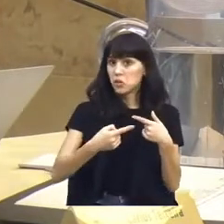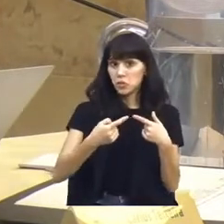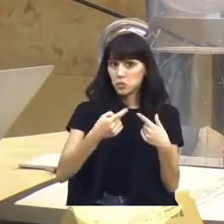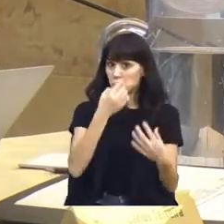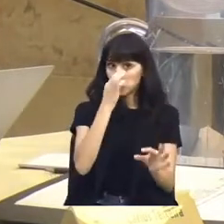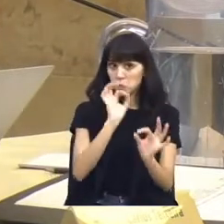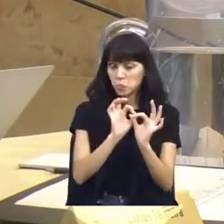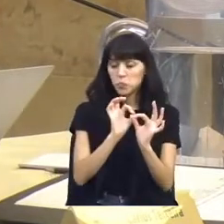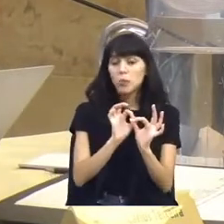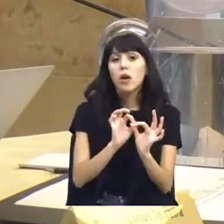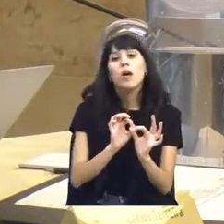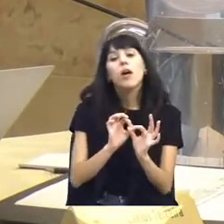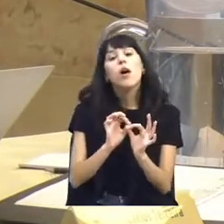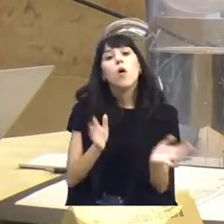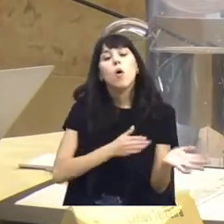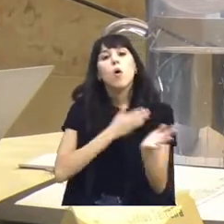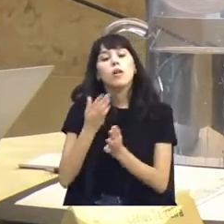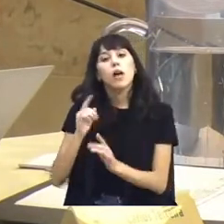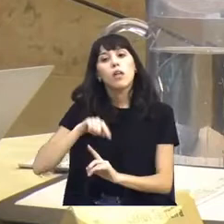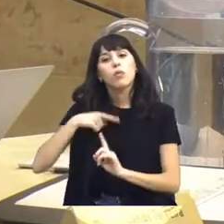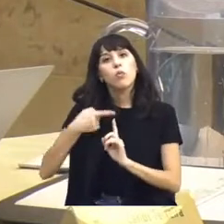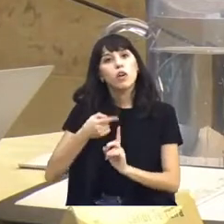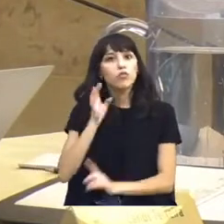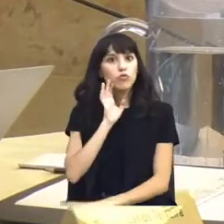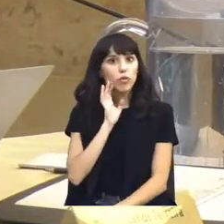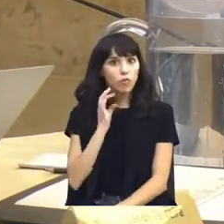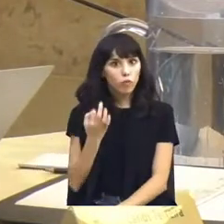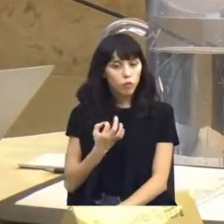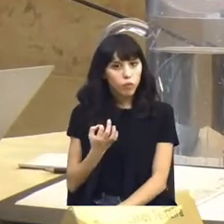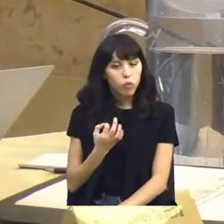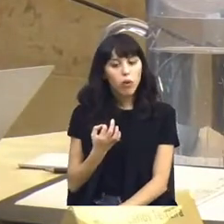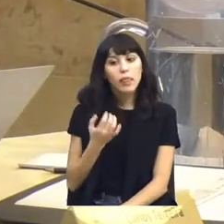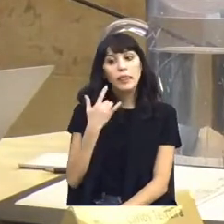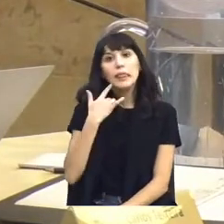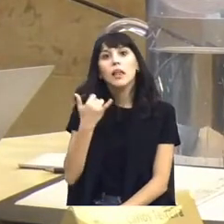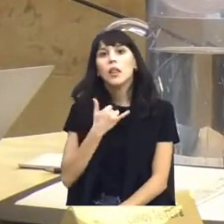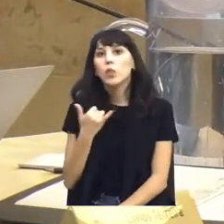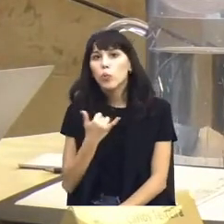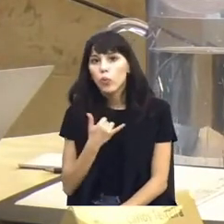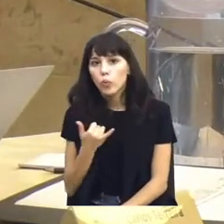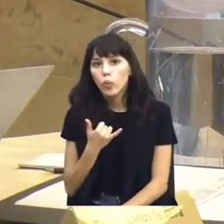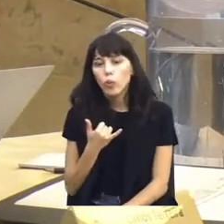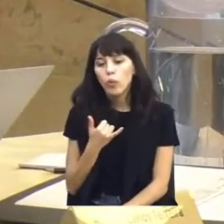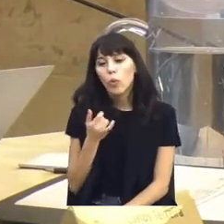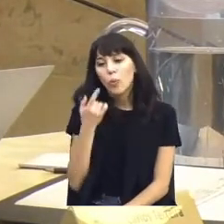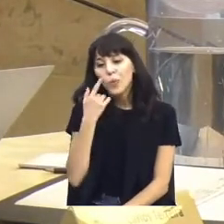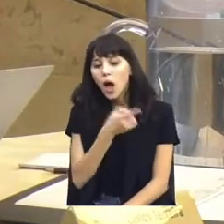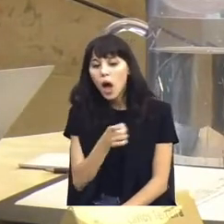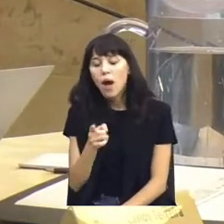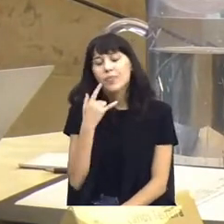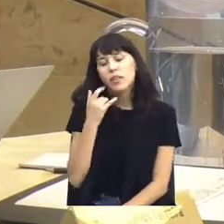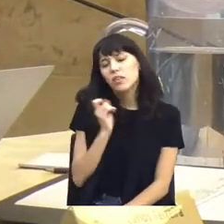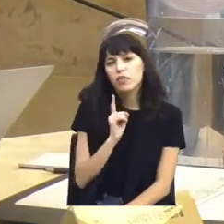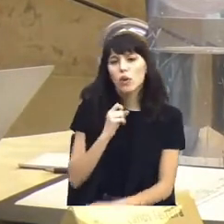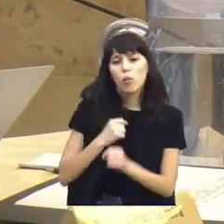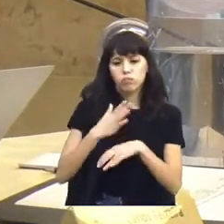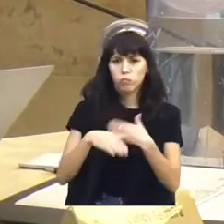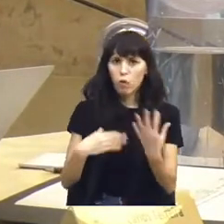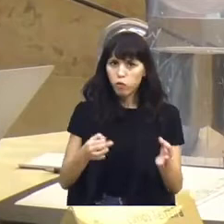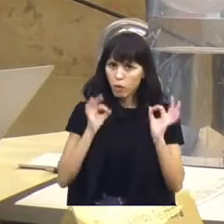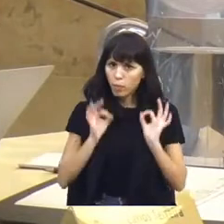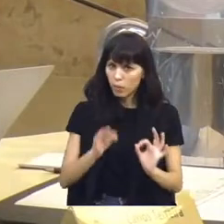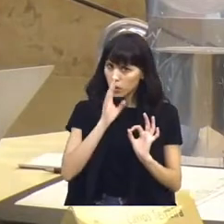paradoxalmente Este também é o ano em que nós temos vindo a assistir a uma tentativa de uma tentativa não há um ato de